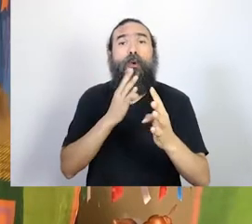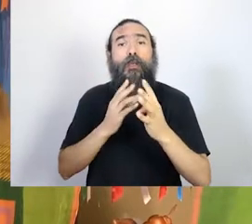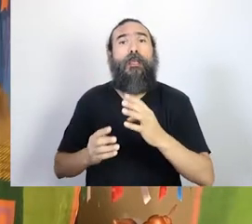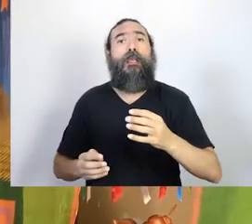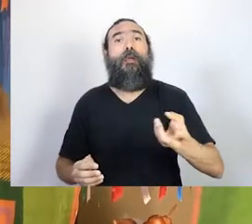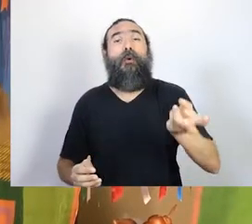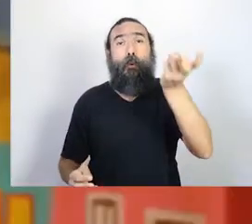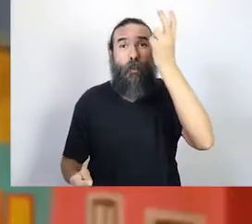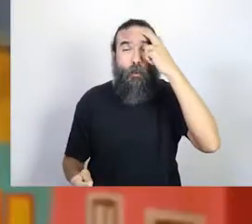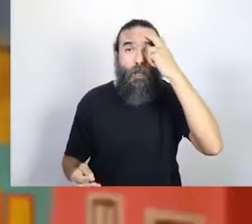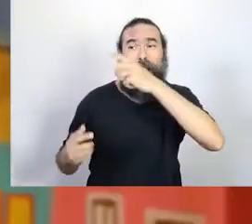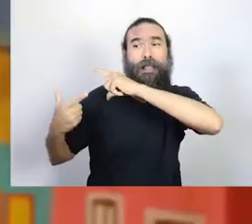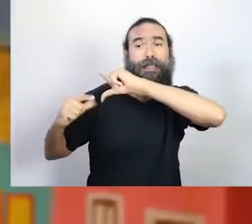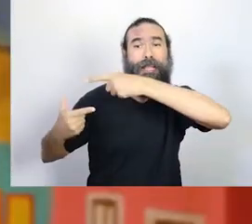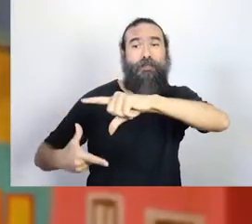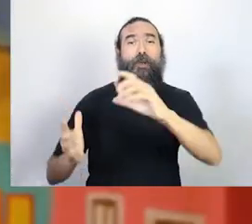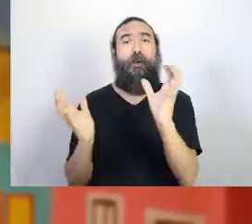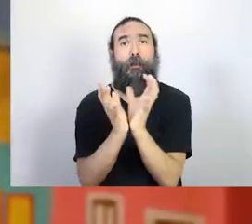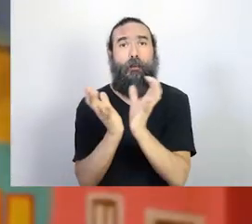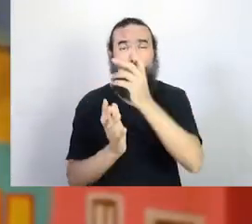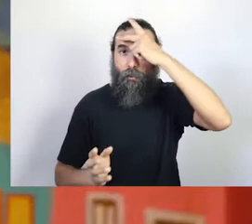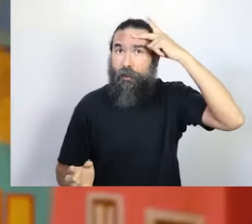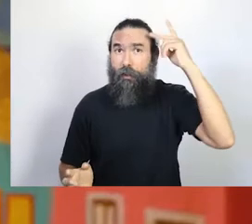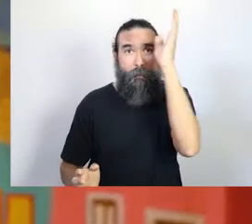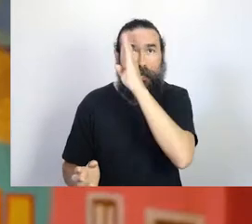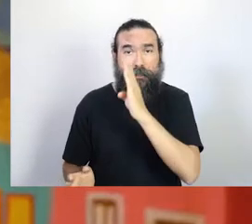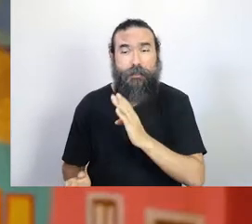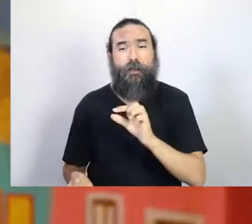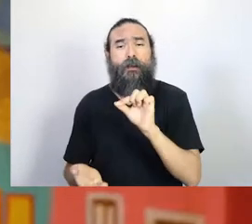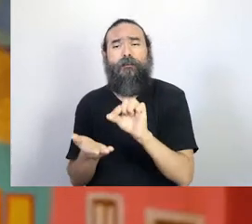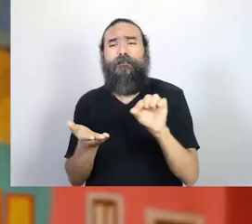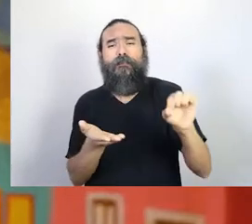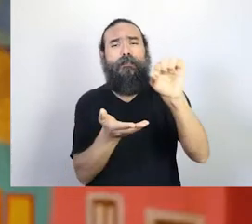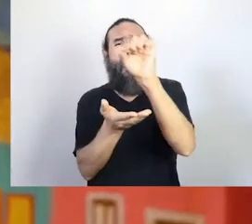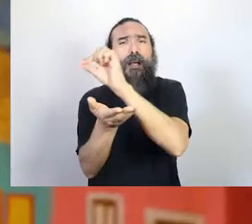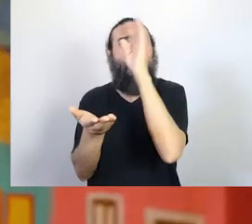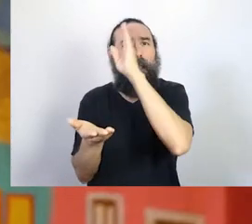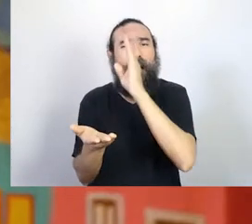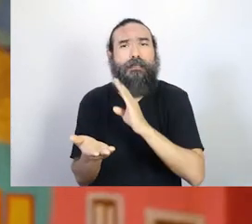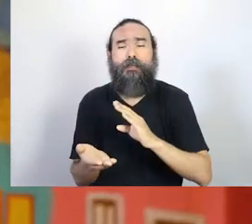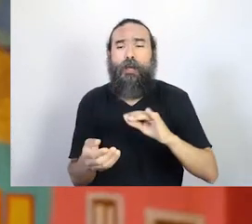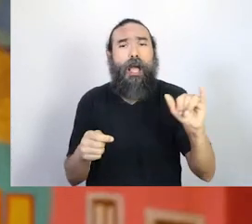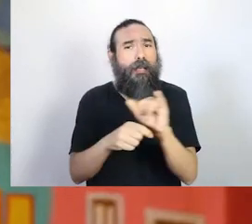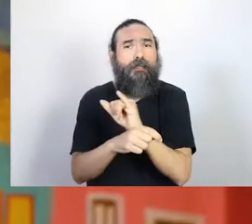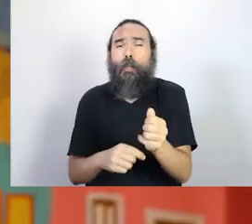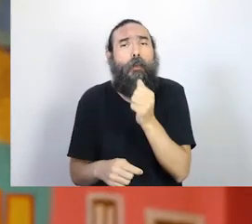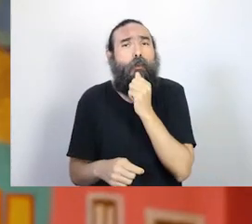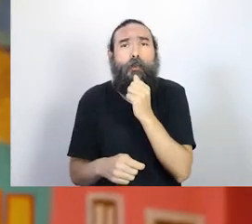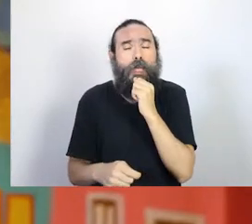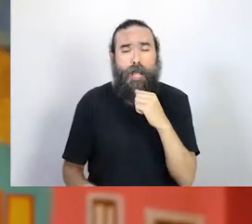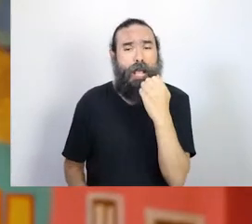comunidades tradicionais que estão em vários lugares do Brasil, vários lugares sem acesso, às vezes